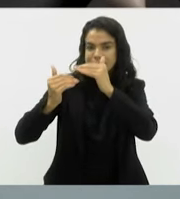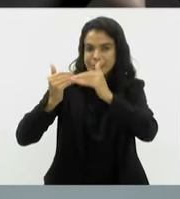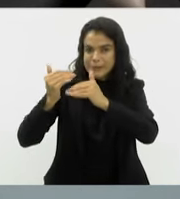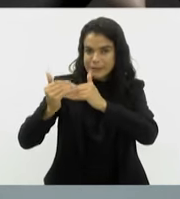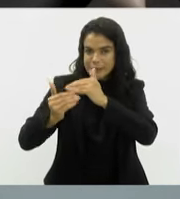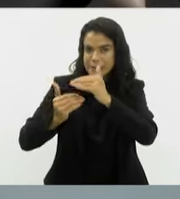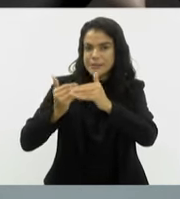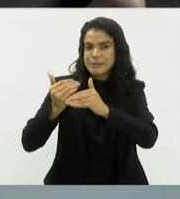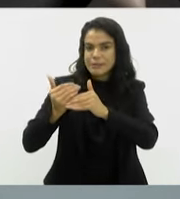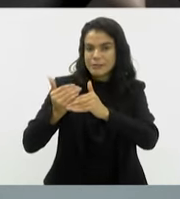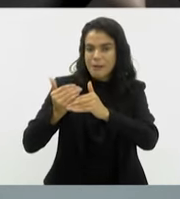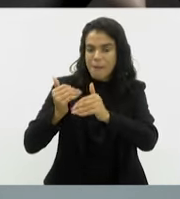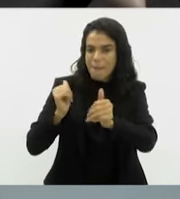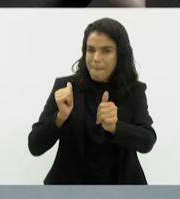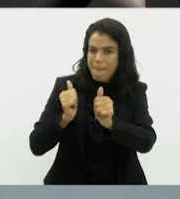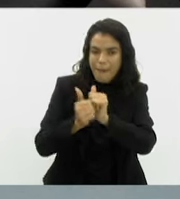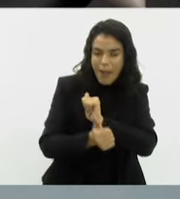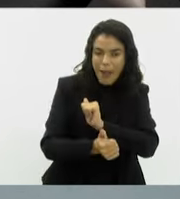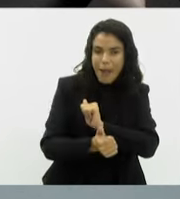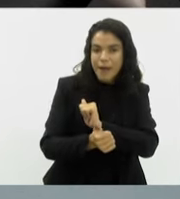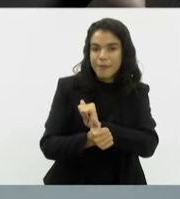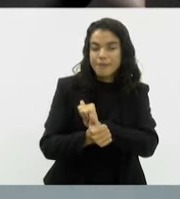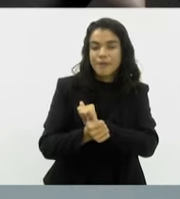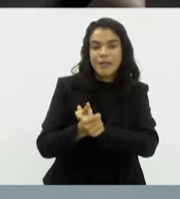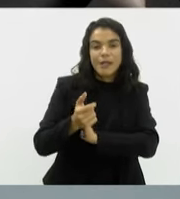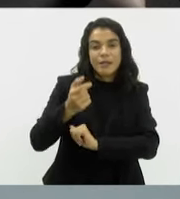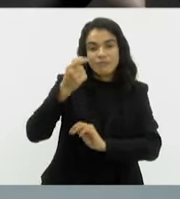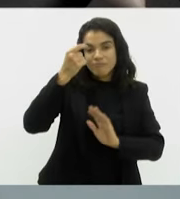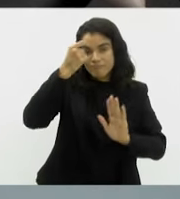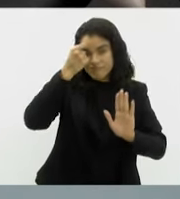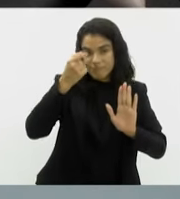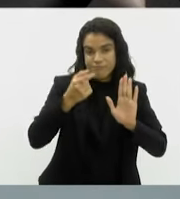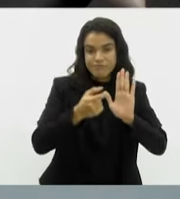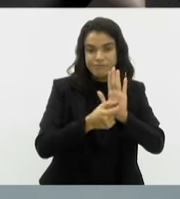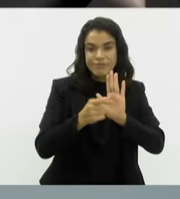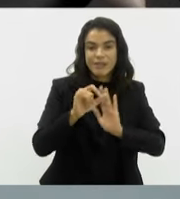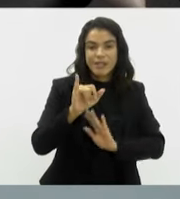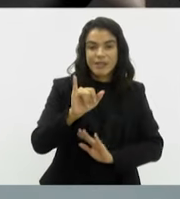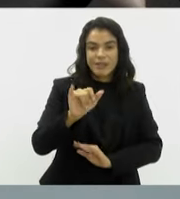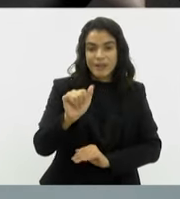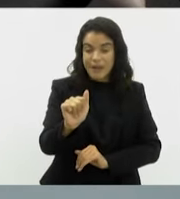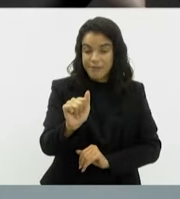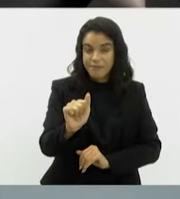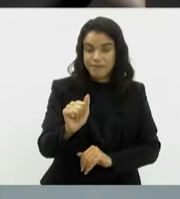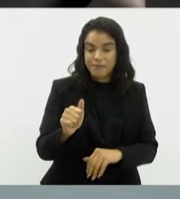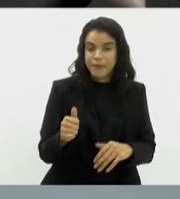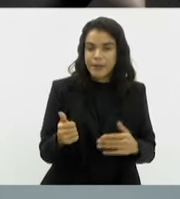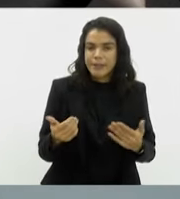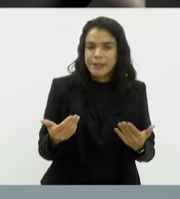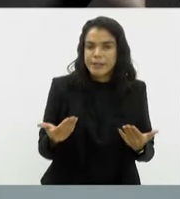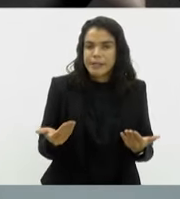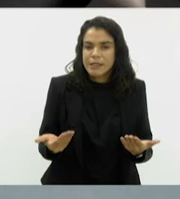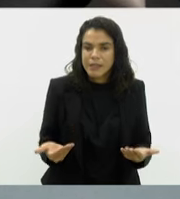caminho de grande evolução da inteligência artificial. Então, eu estou